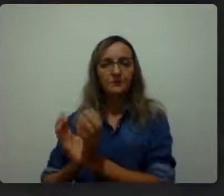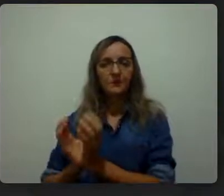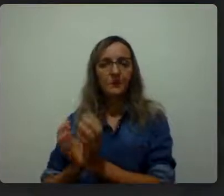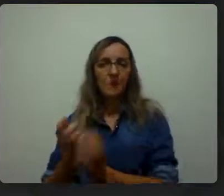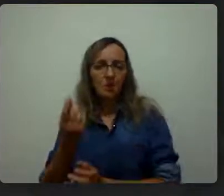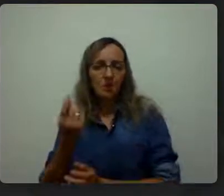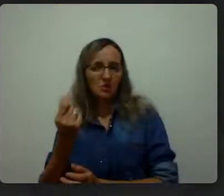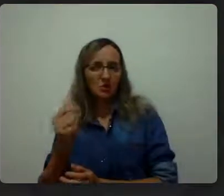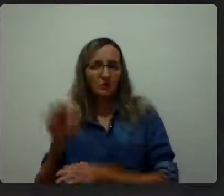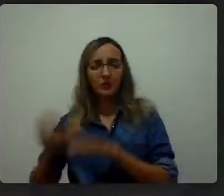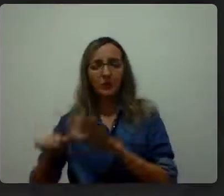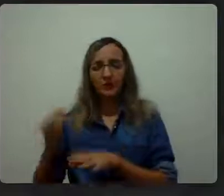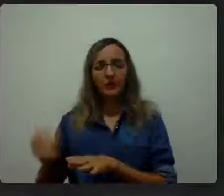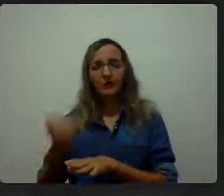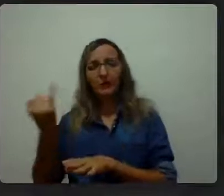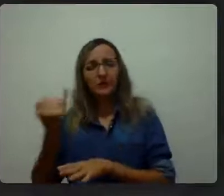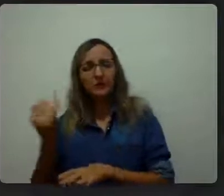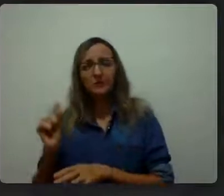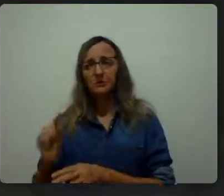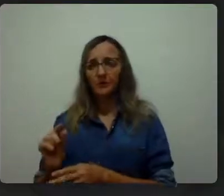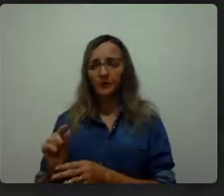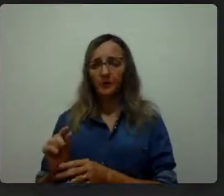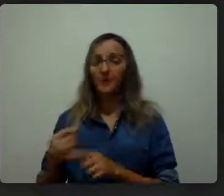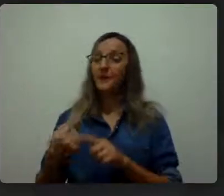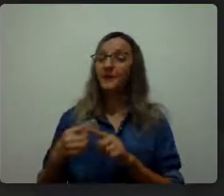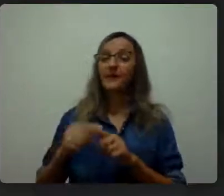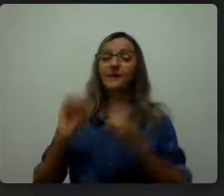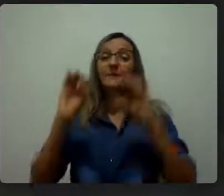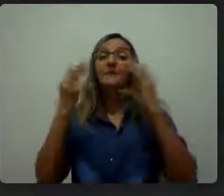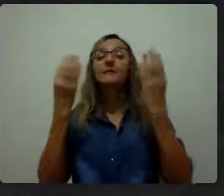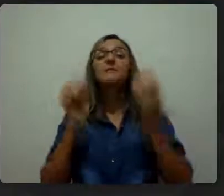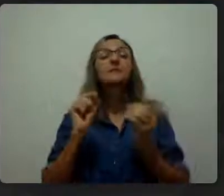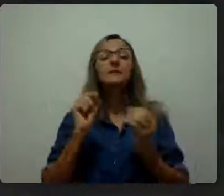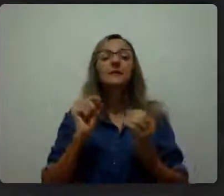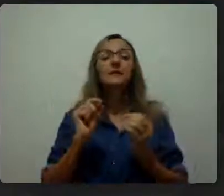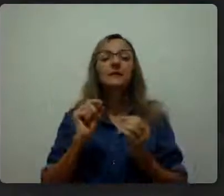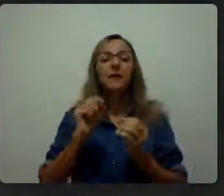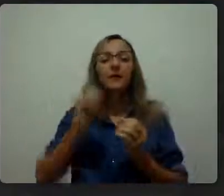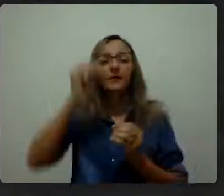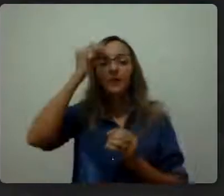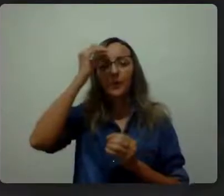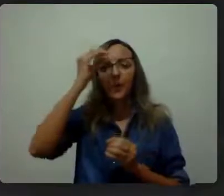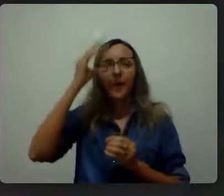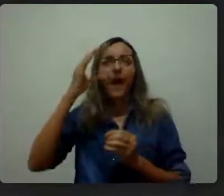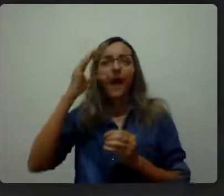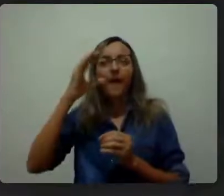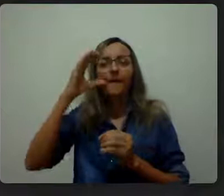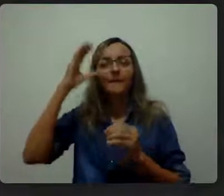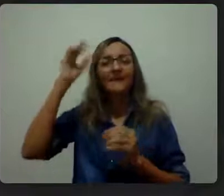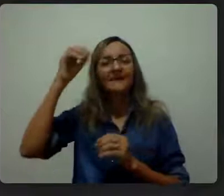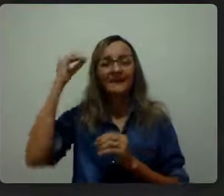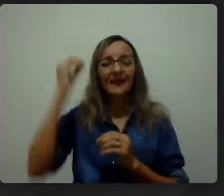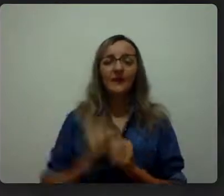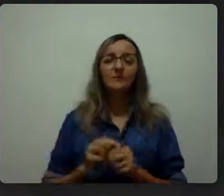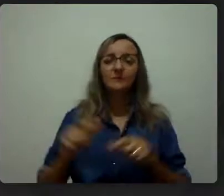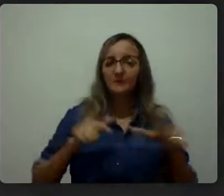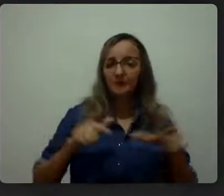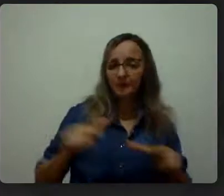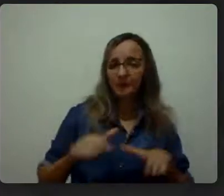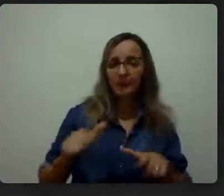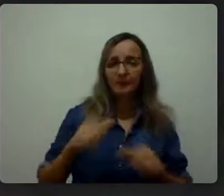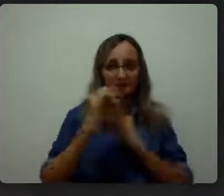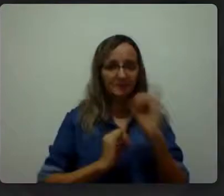de Manaus que trabalham para o Sul, então conexões feitas em maratona também rendem empregos, vagas, estágio e oportunidades. Então, sem